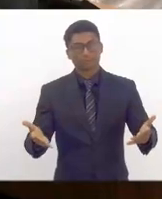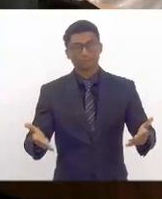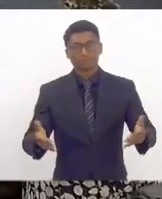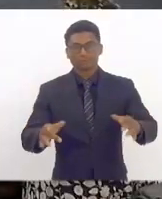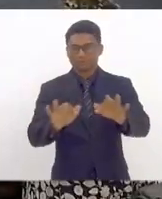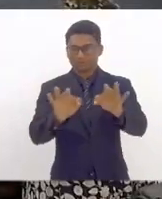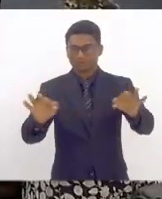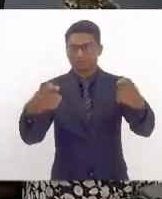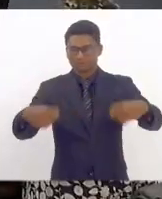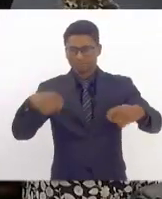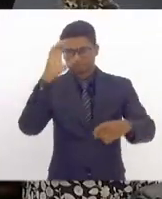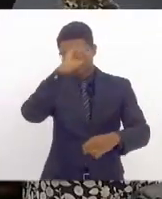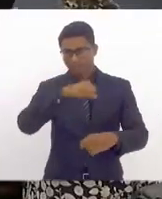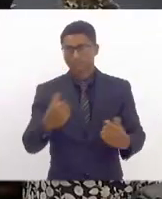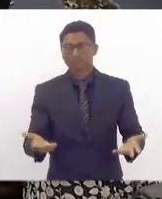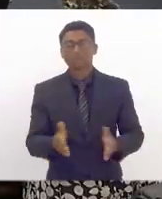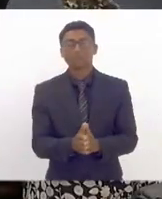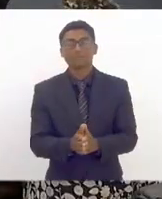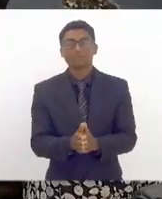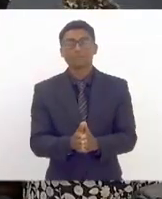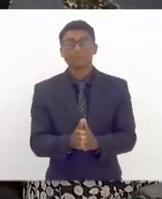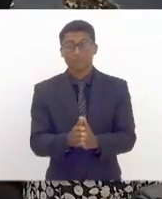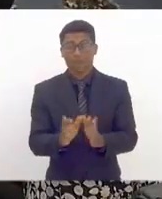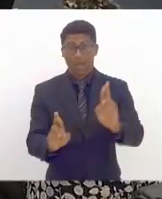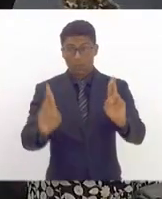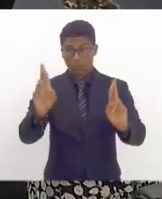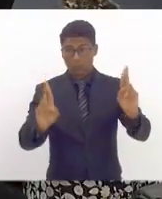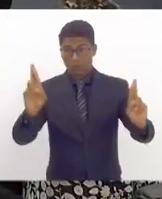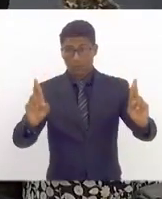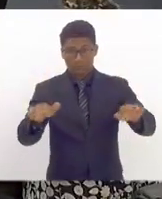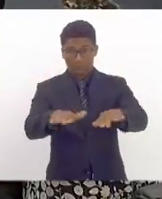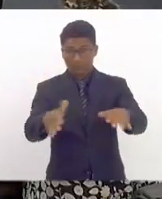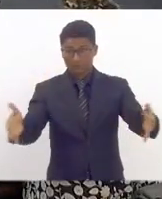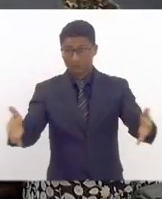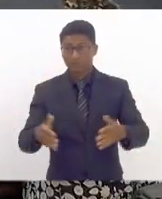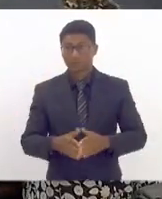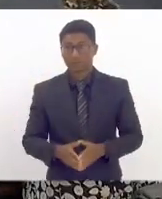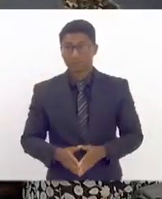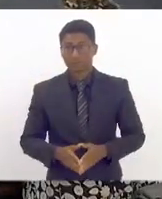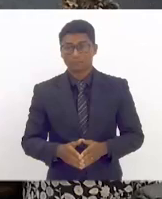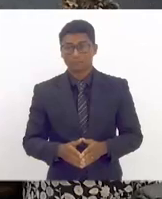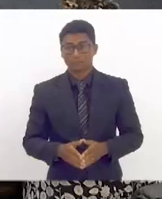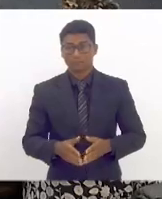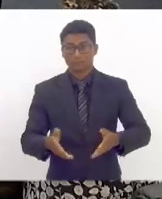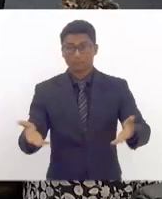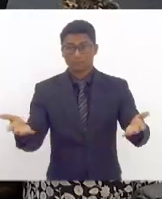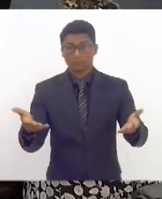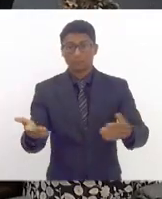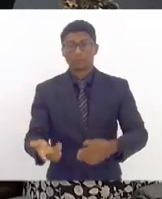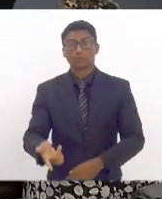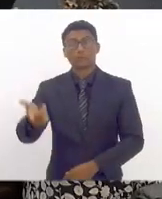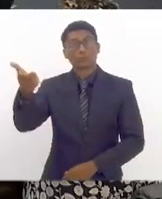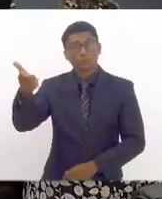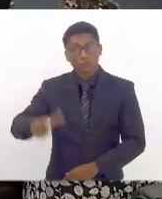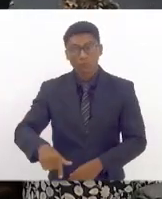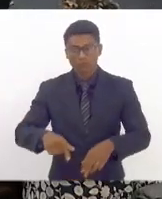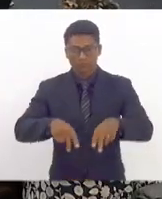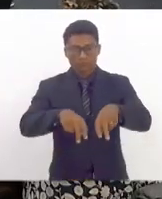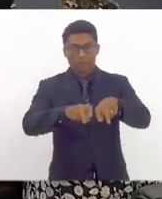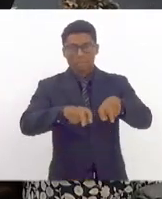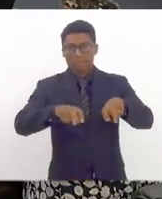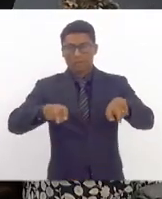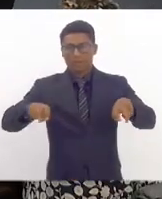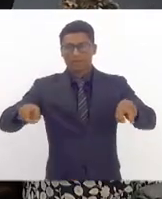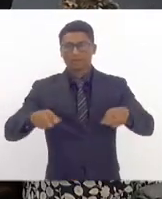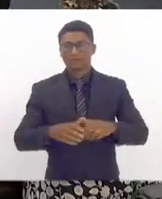É isso aí E falando em autoridade eu queria agora então passar a fala de novo e